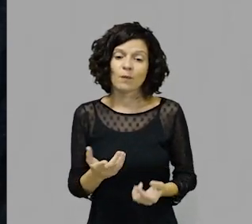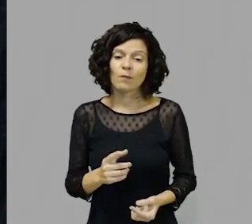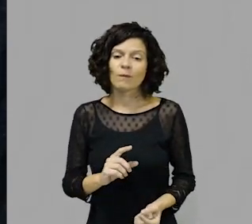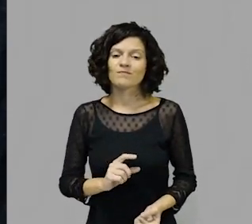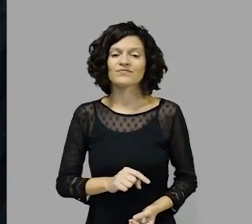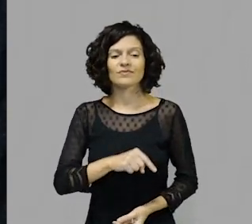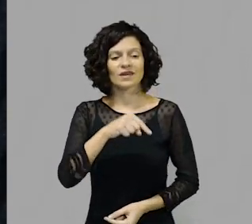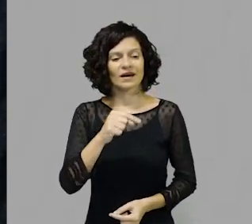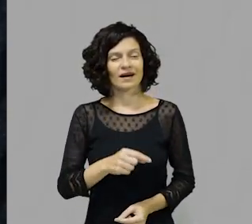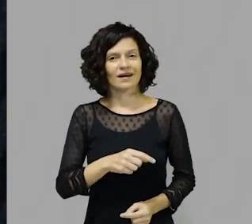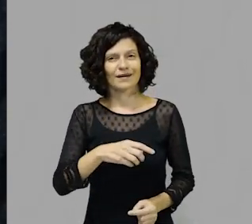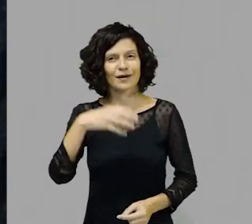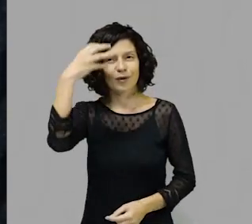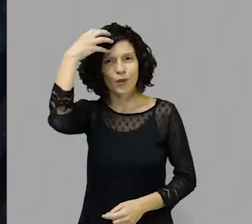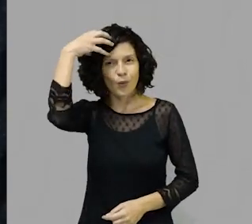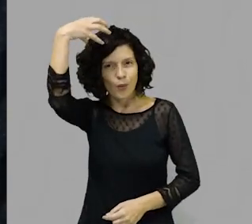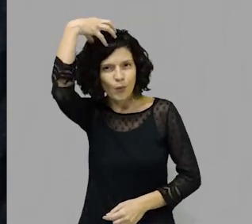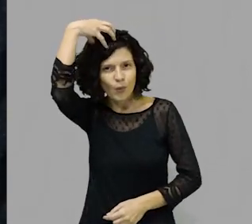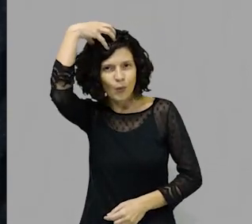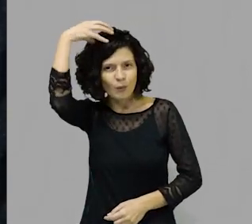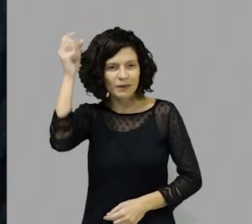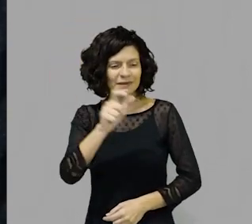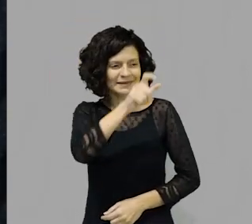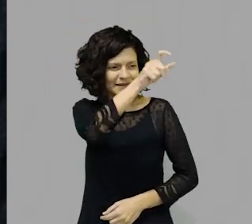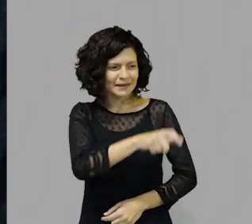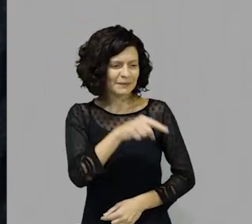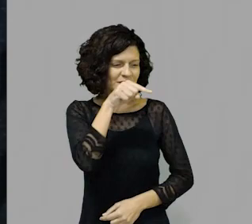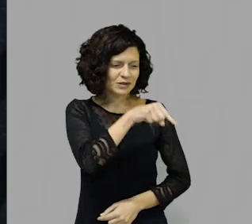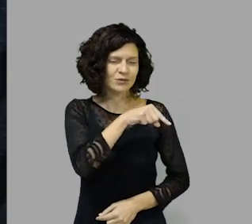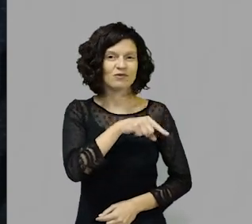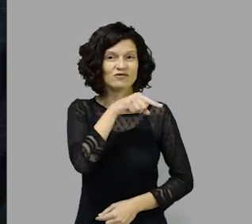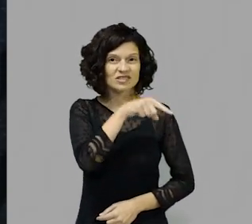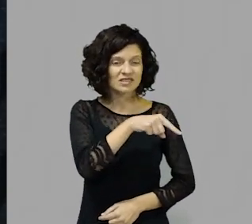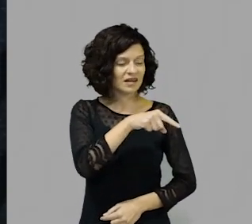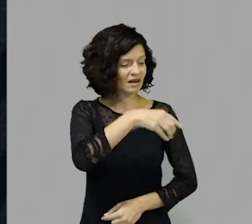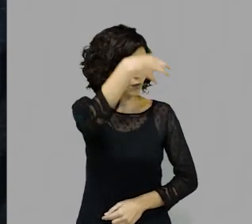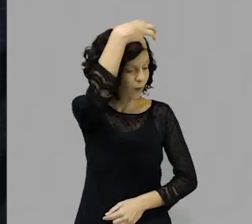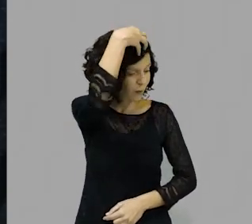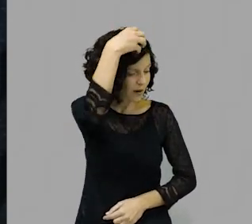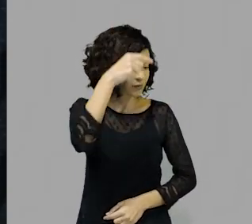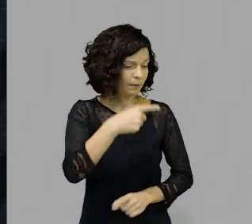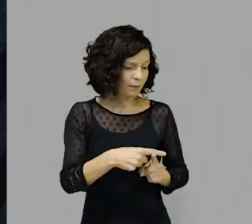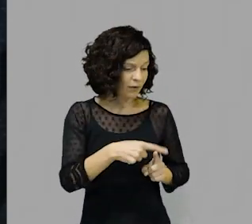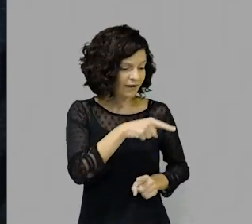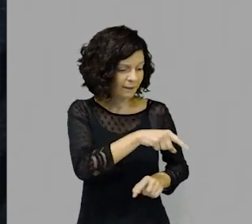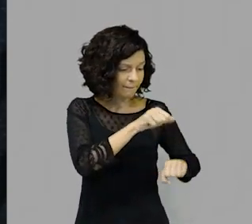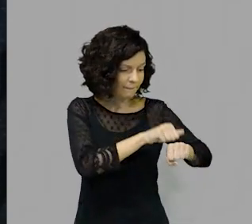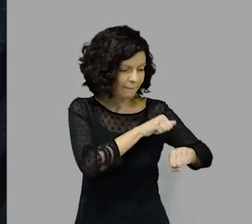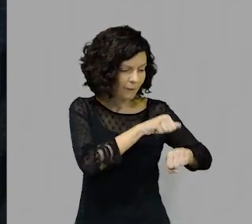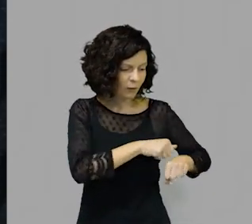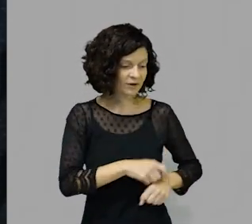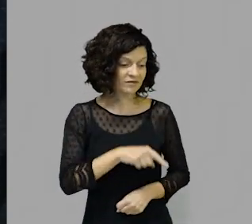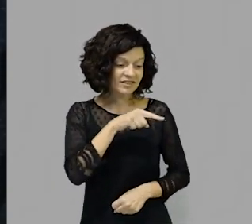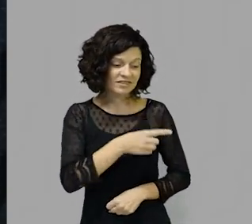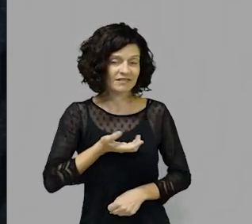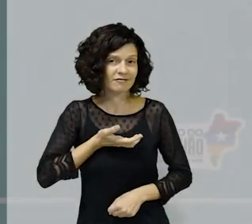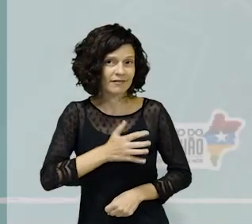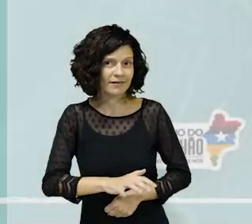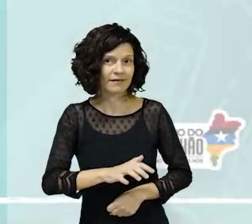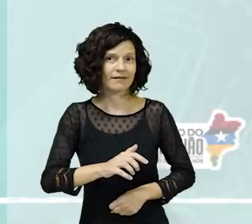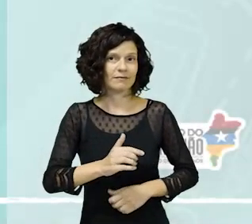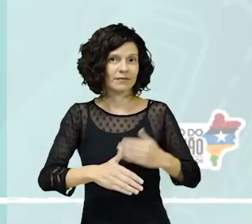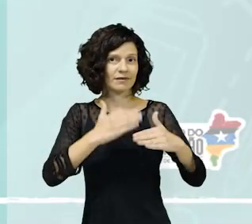culpa da pobreza para o próprio pobre, né? O pobre passa a ser responsável pela sua condição